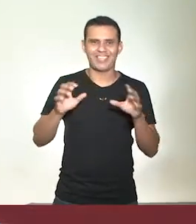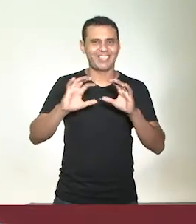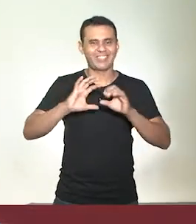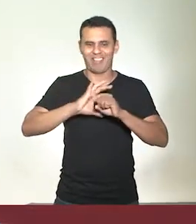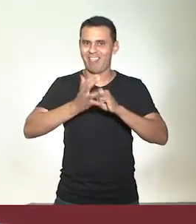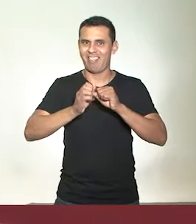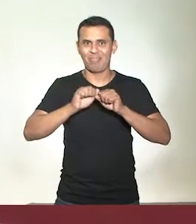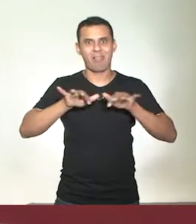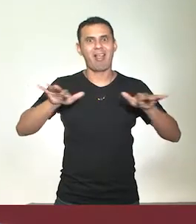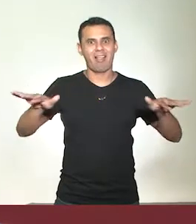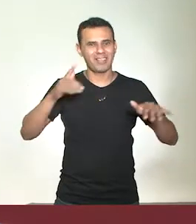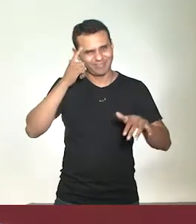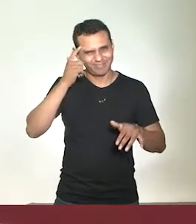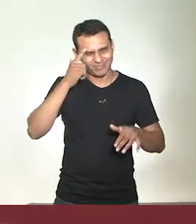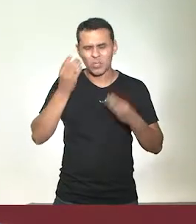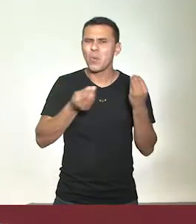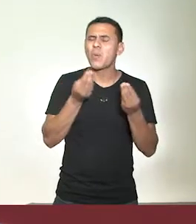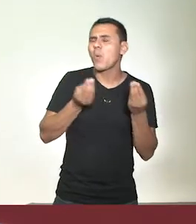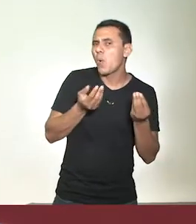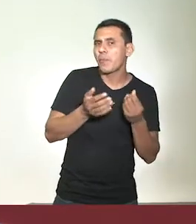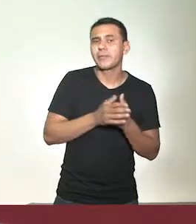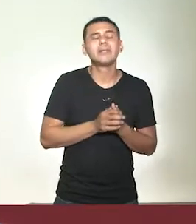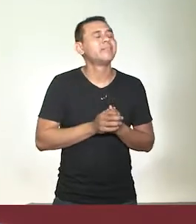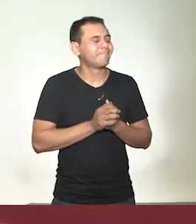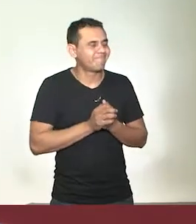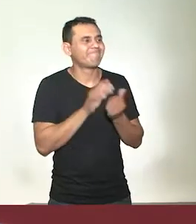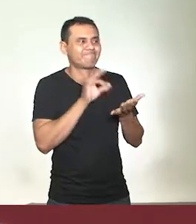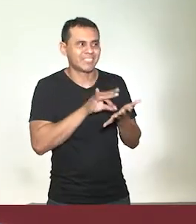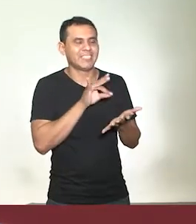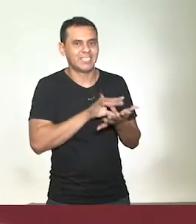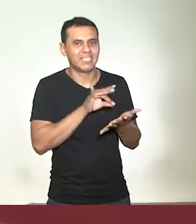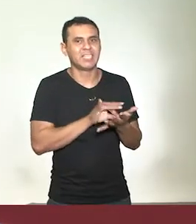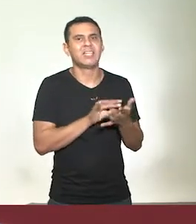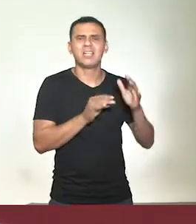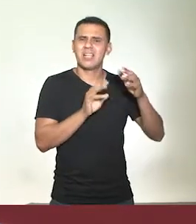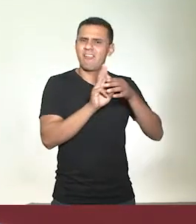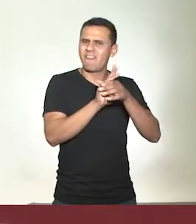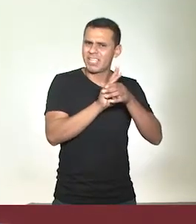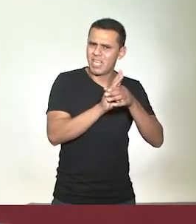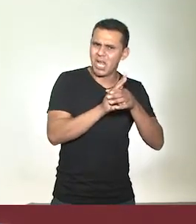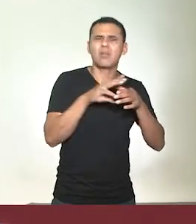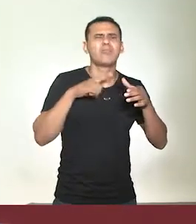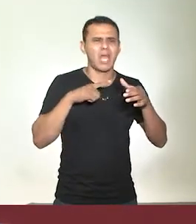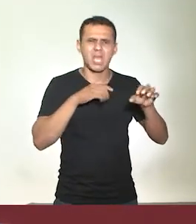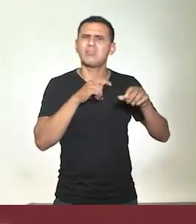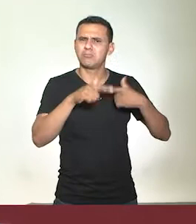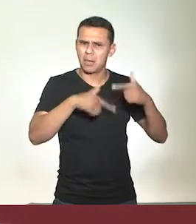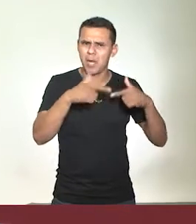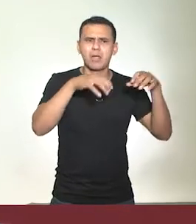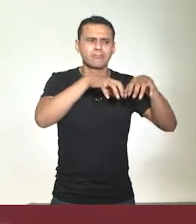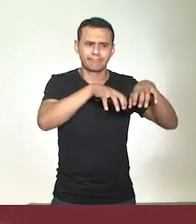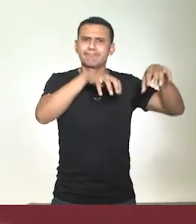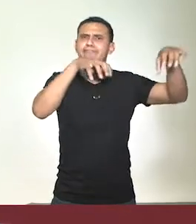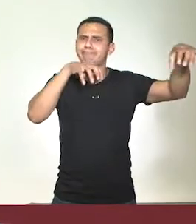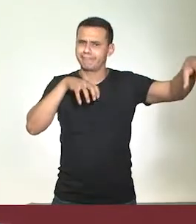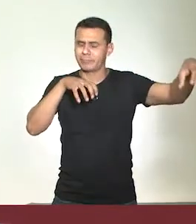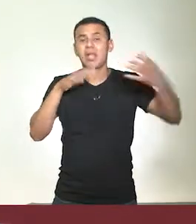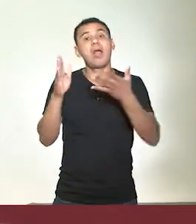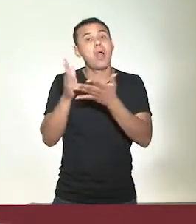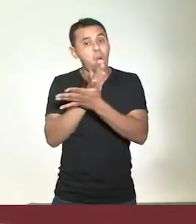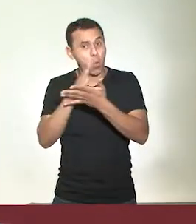universidade vem trabalhando de forma remota né ou parcialmente remota algumas pessoas